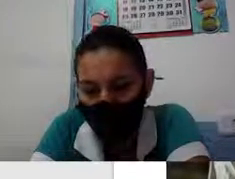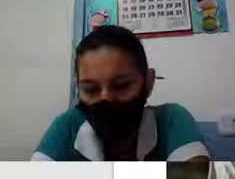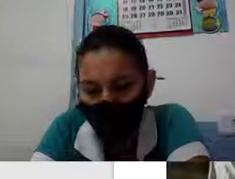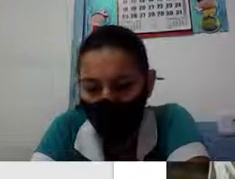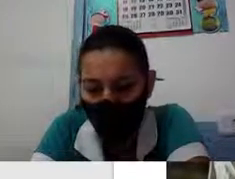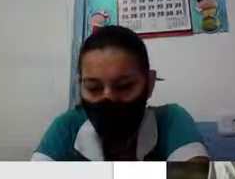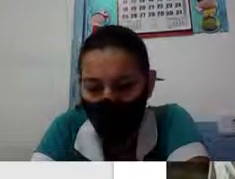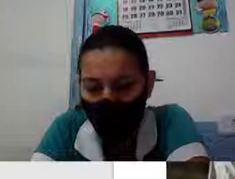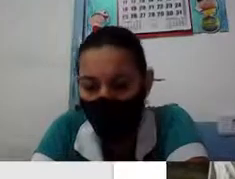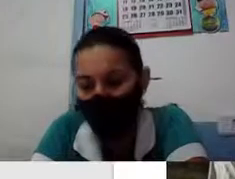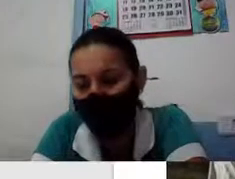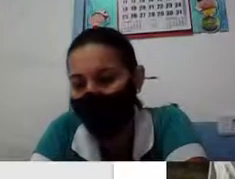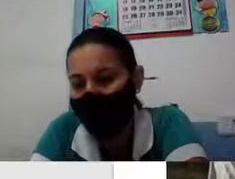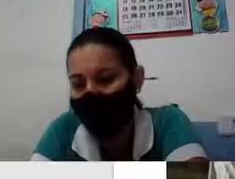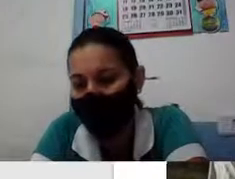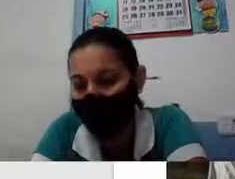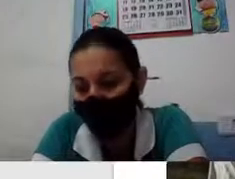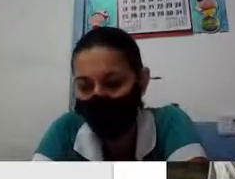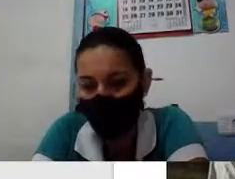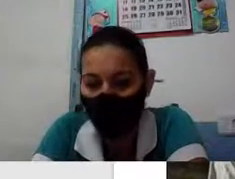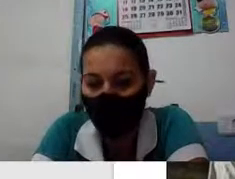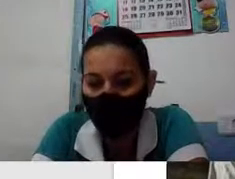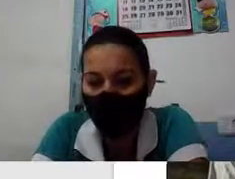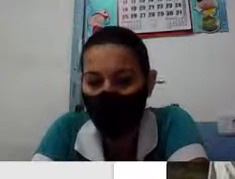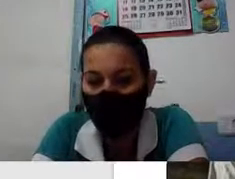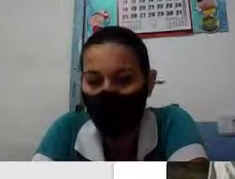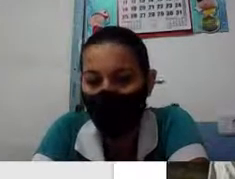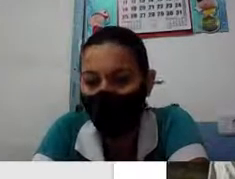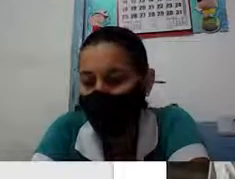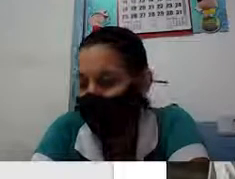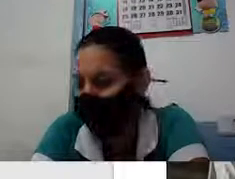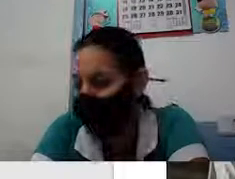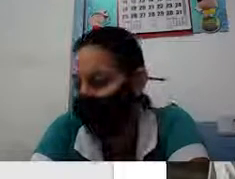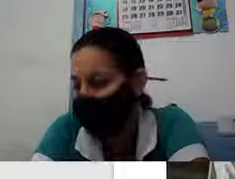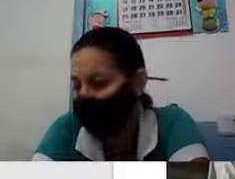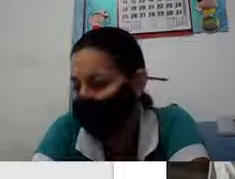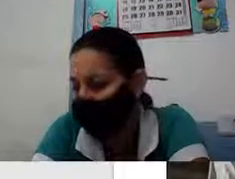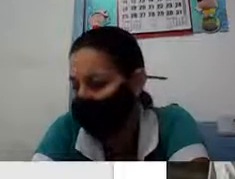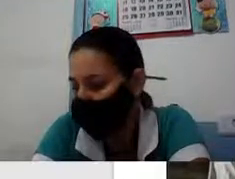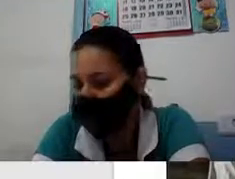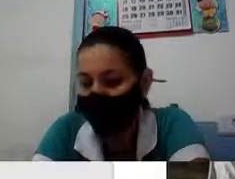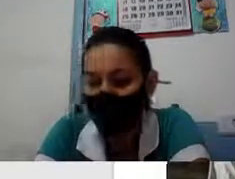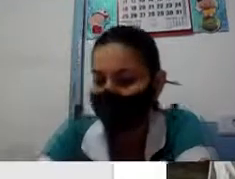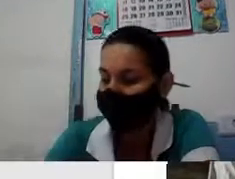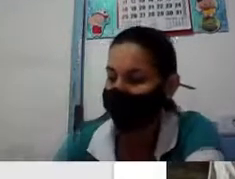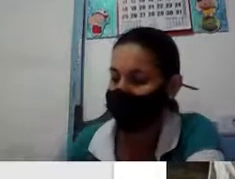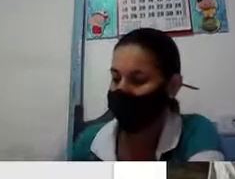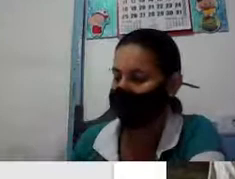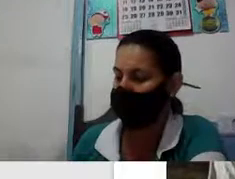Guerra, né? E aí temos vários. Sobre Gregório de Matos, Guerra, lê para mim, Manu.